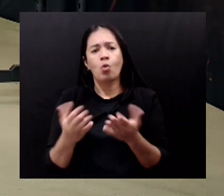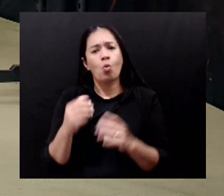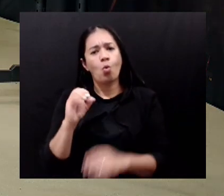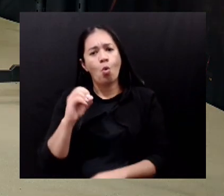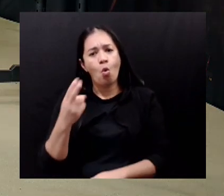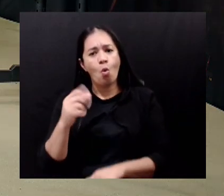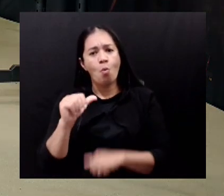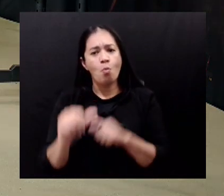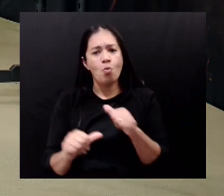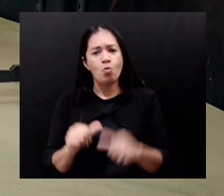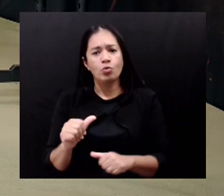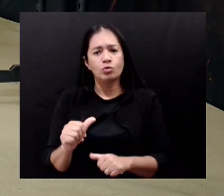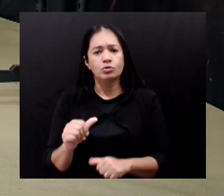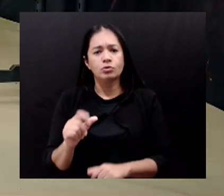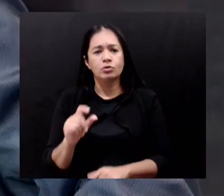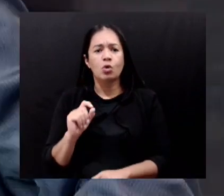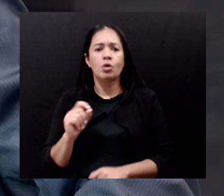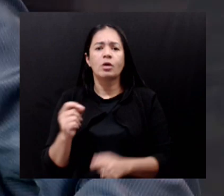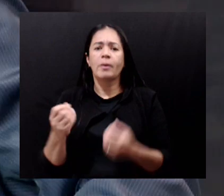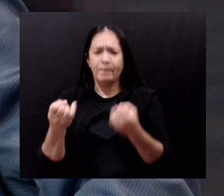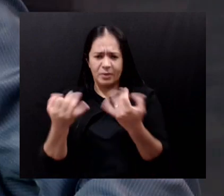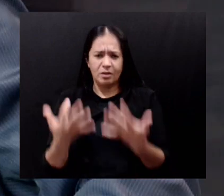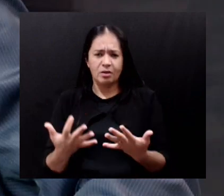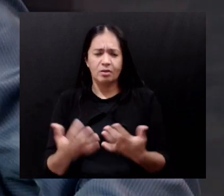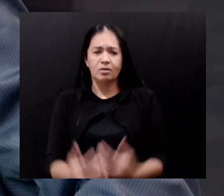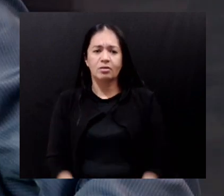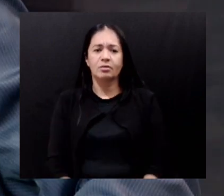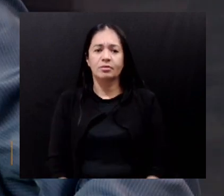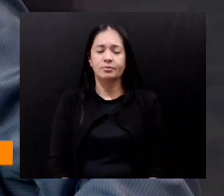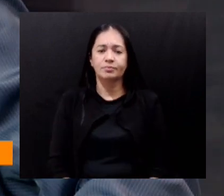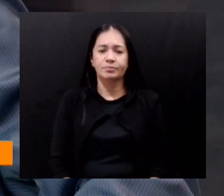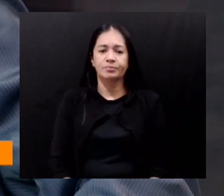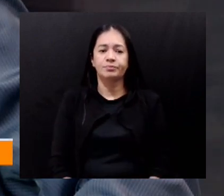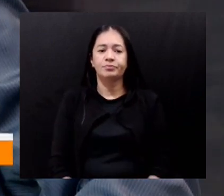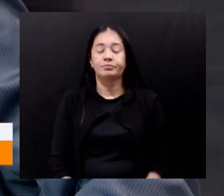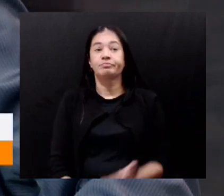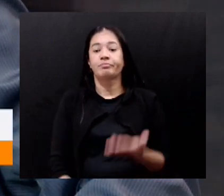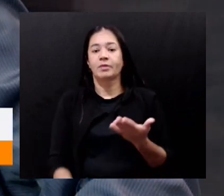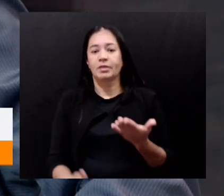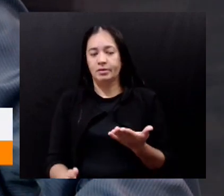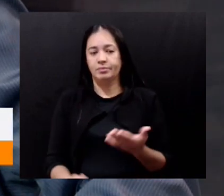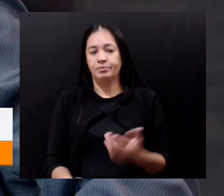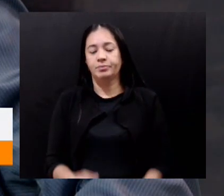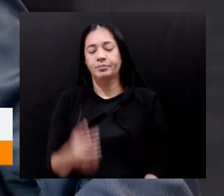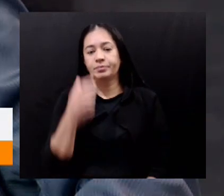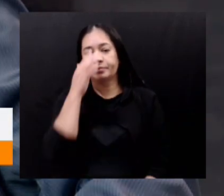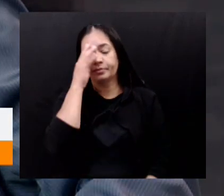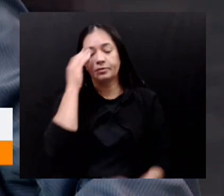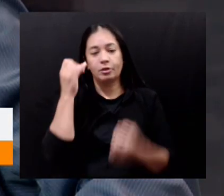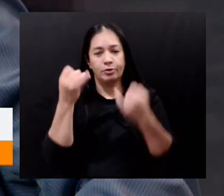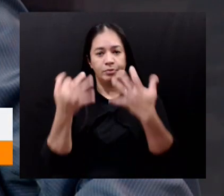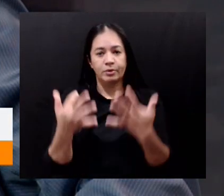que teve? Explica para não, gente. havia é o seguinte, havia uma proposta de lei do Sim.